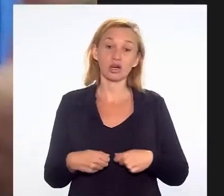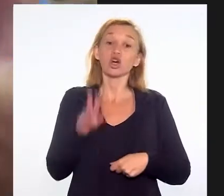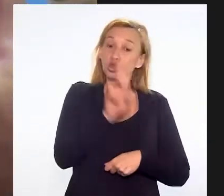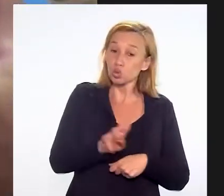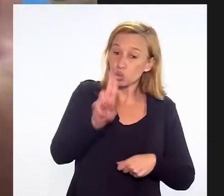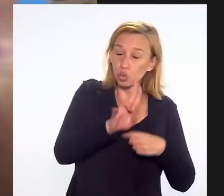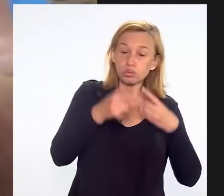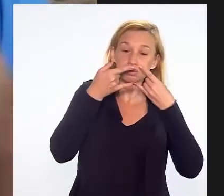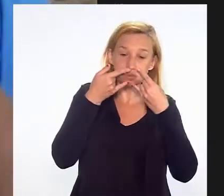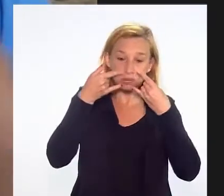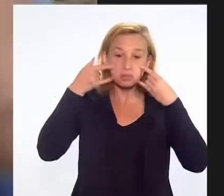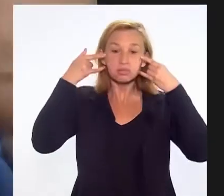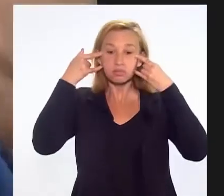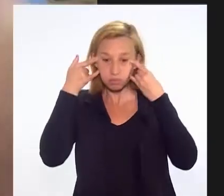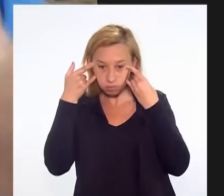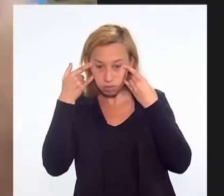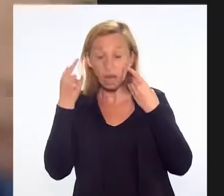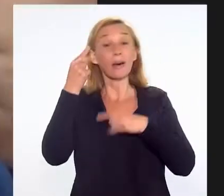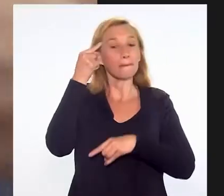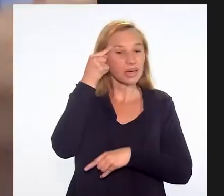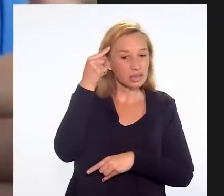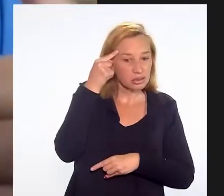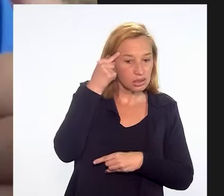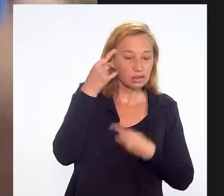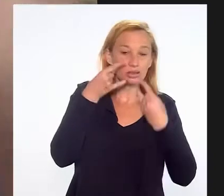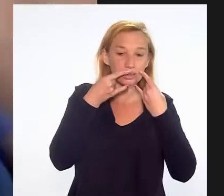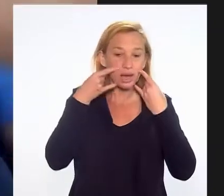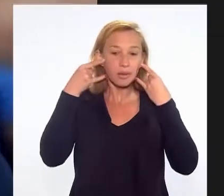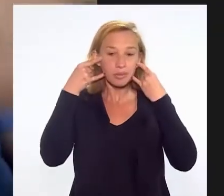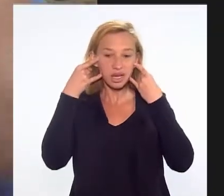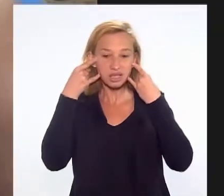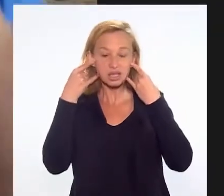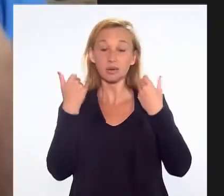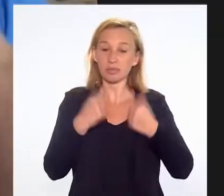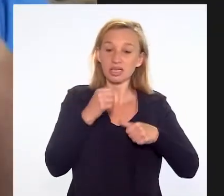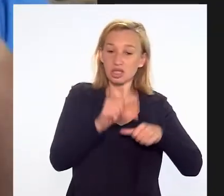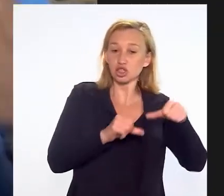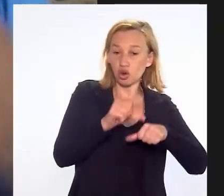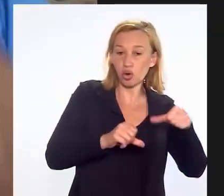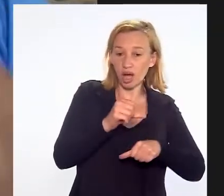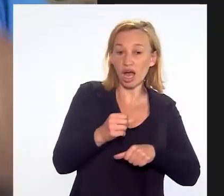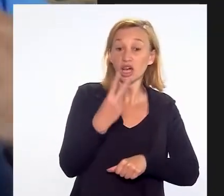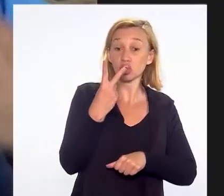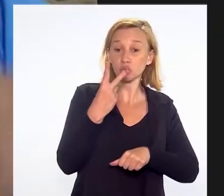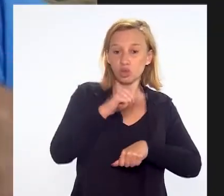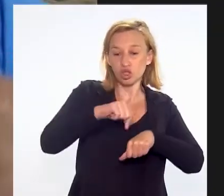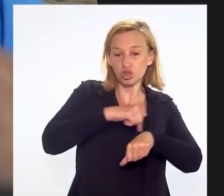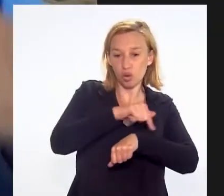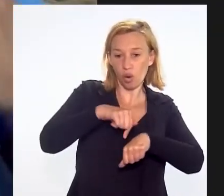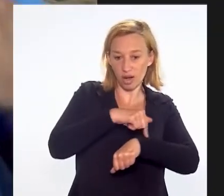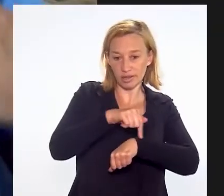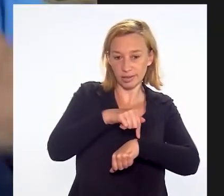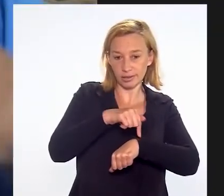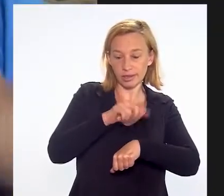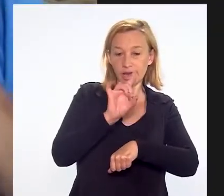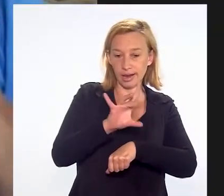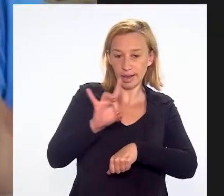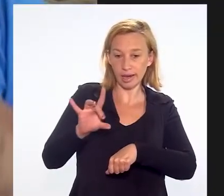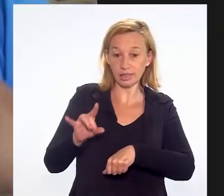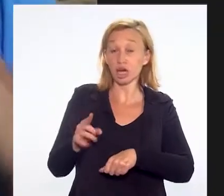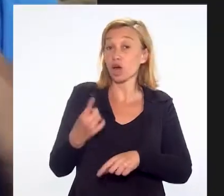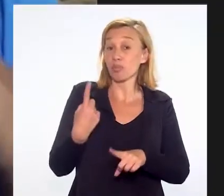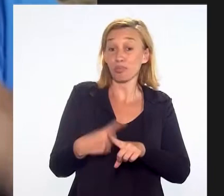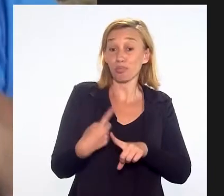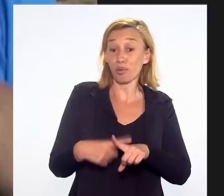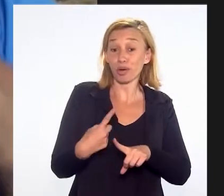ainda vai continuar e, portanto, a gente precisa do uso da máscara, pensando que a máscara ela tem que